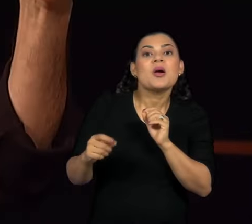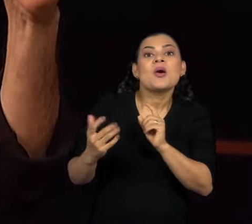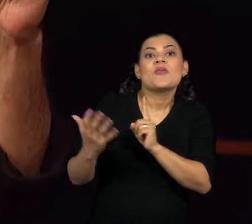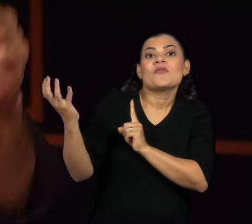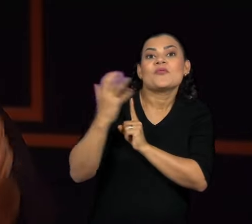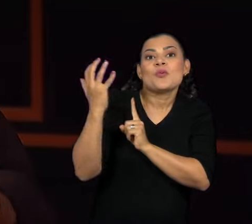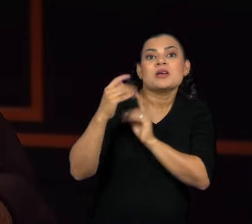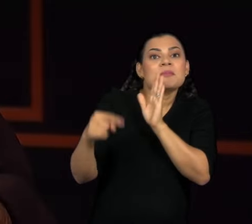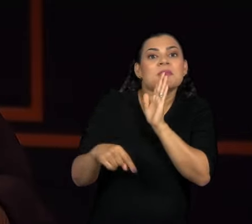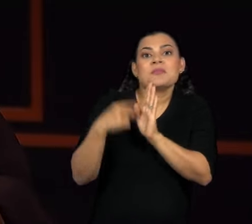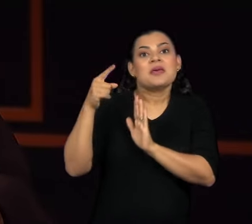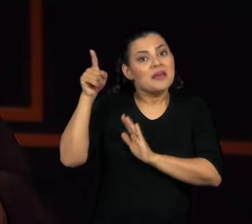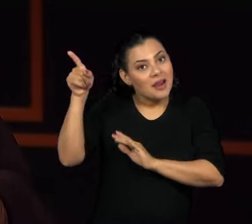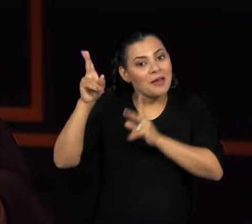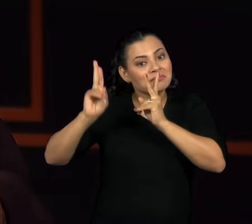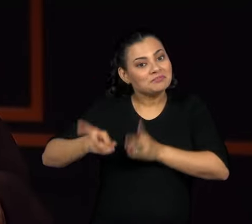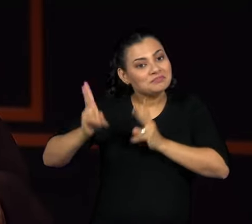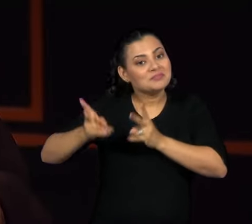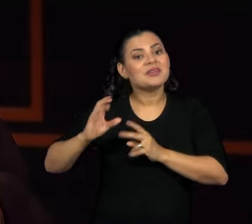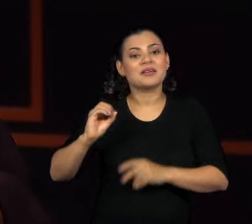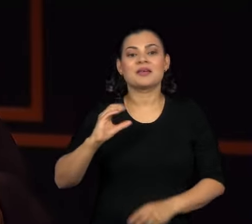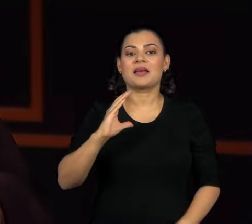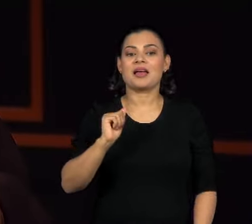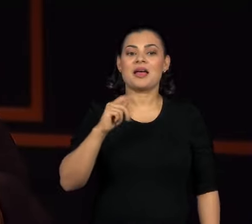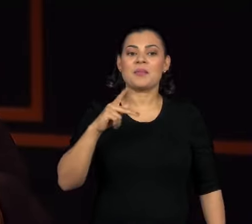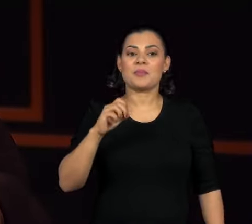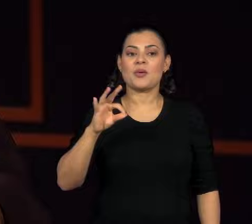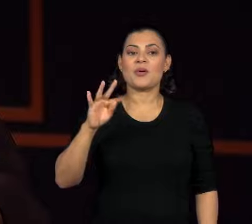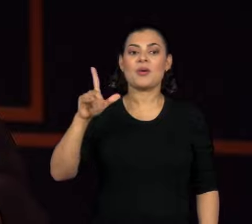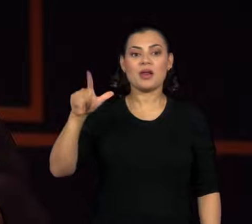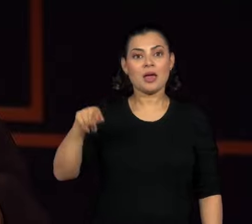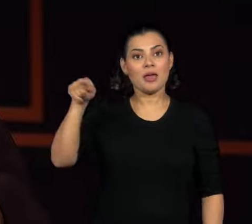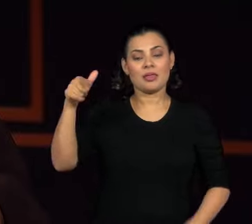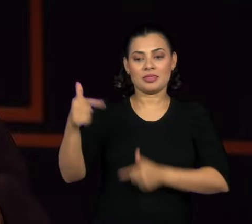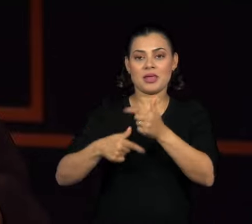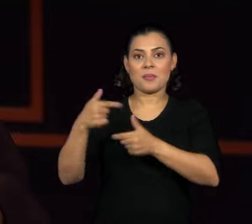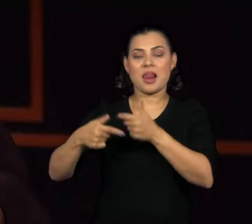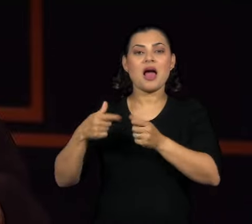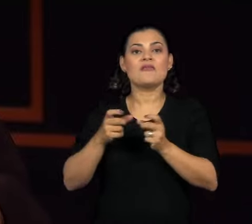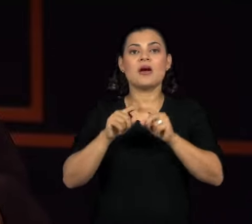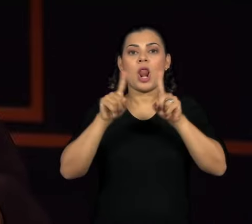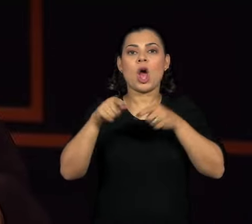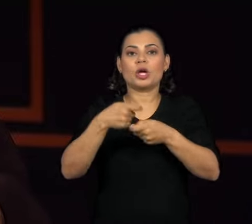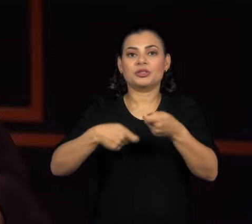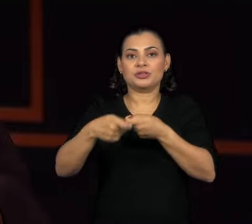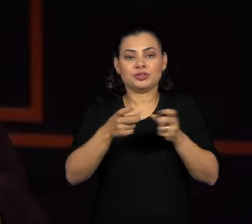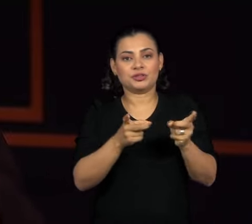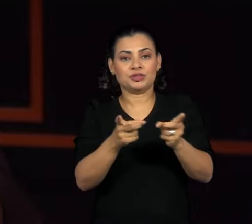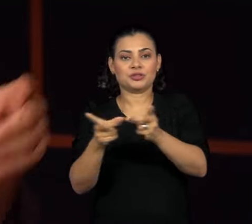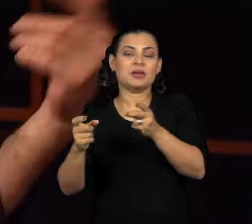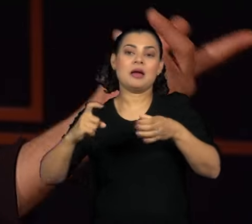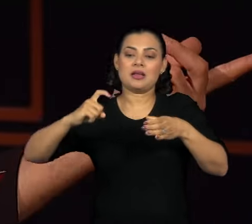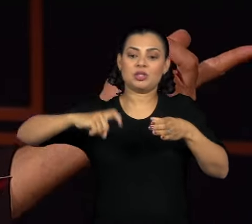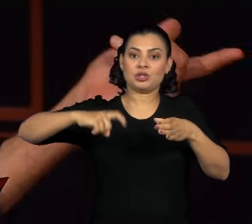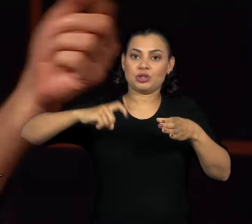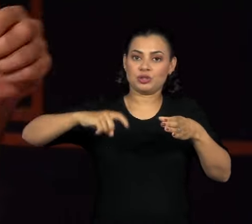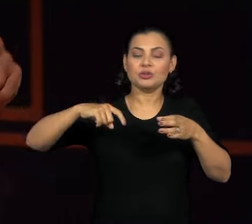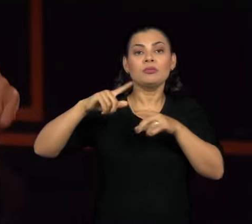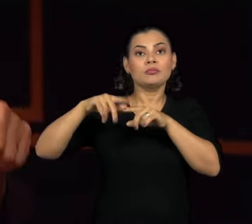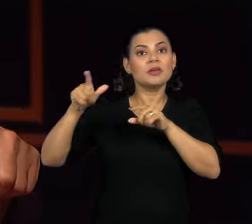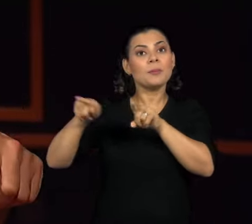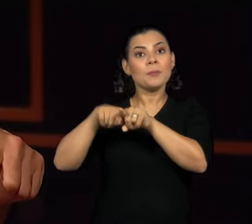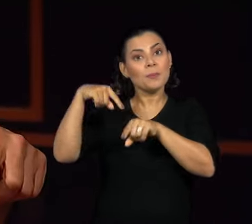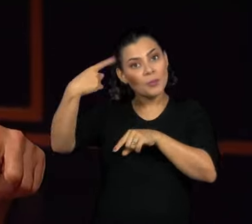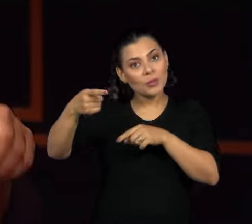influências lá em Catolé do Rocha, onde ele trabalhava numa loja de discos e participou de bandas de cover. E depois, já